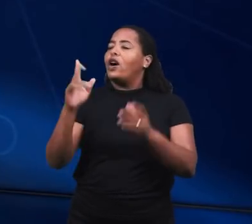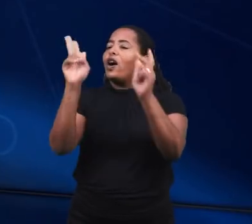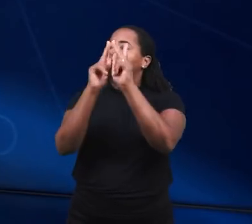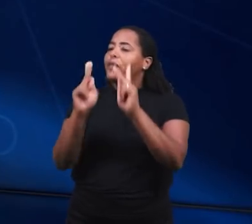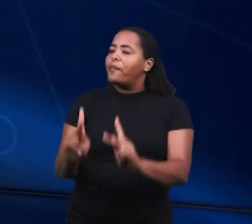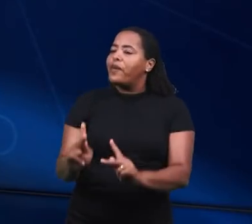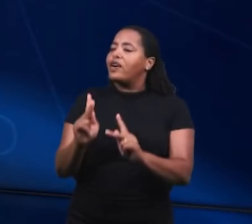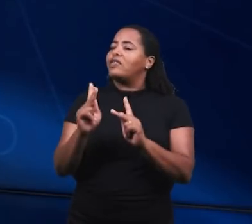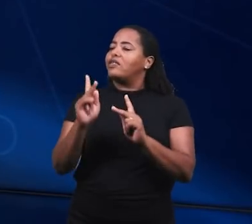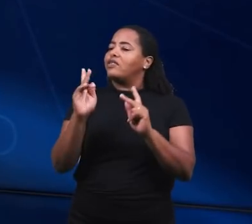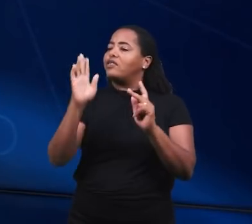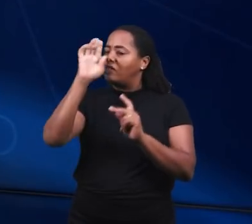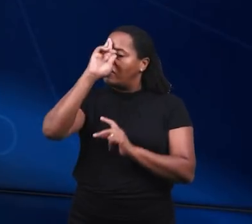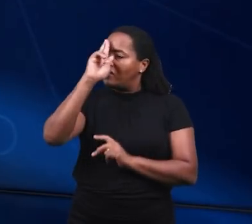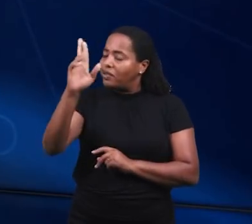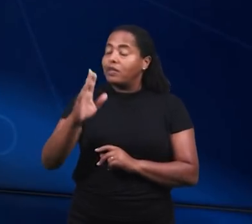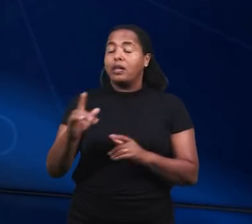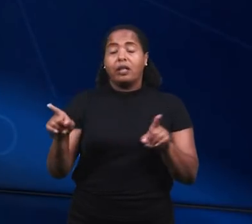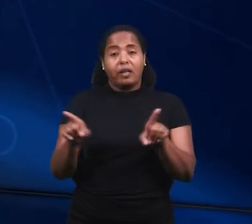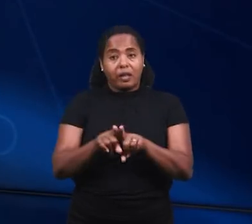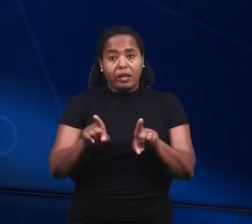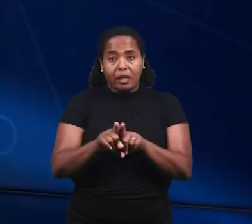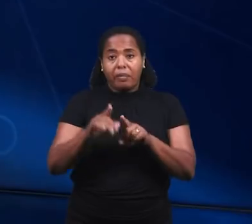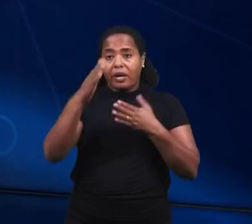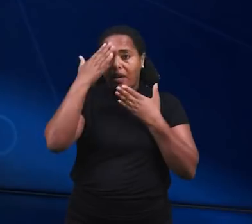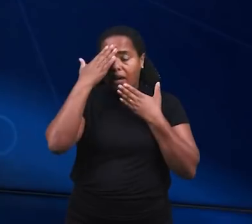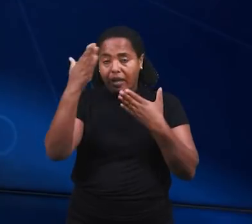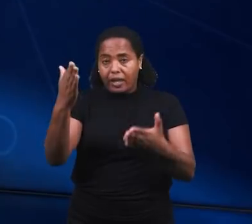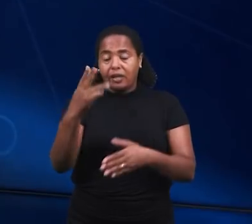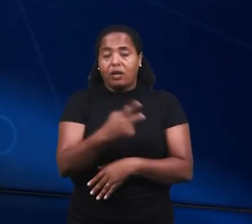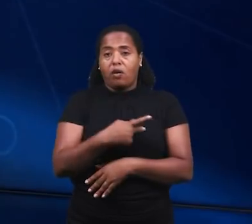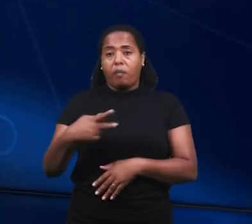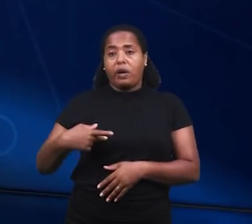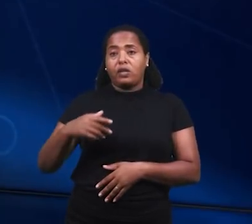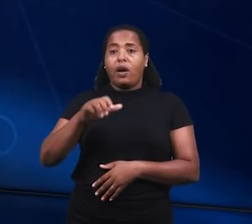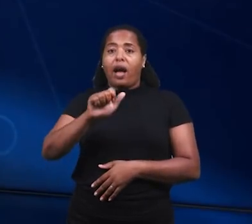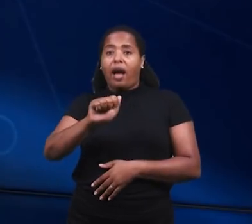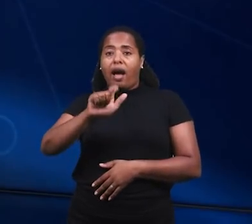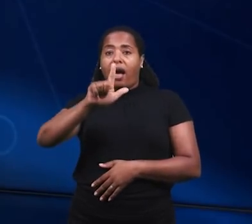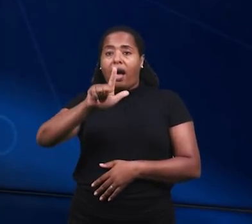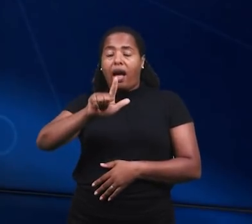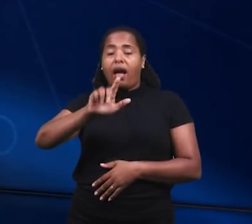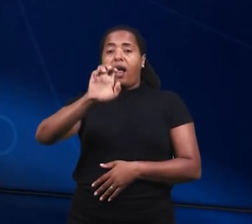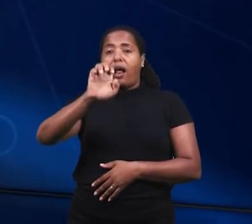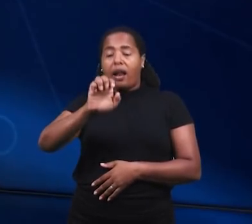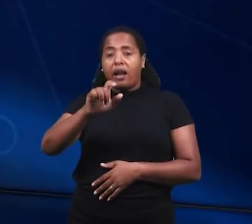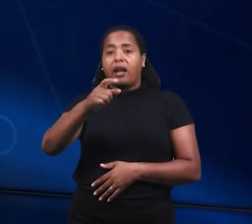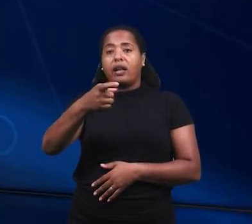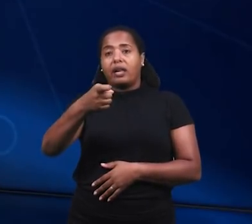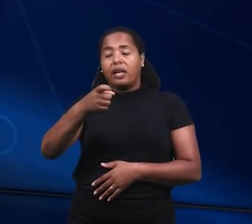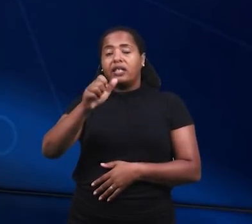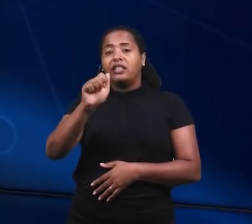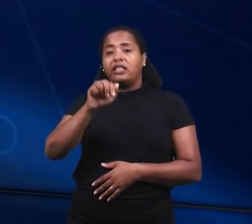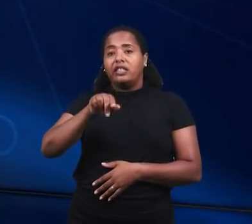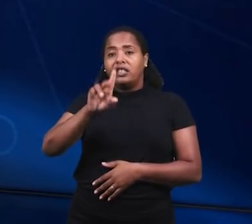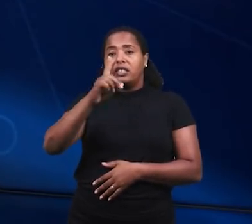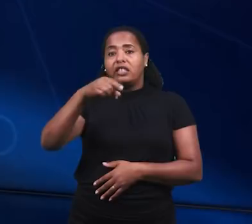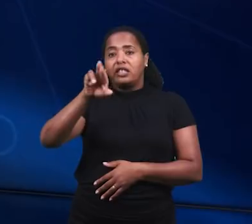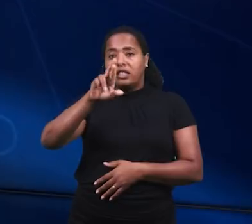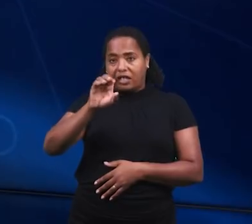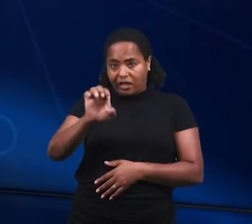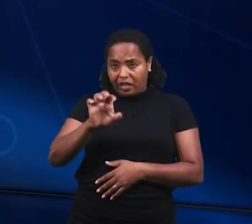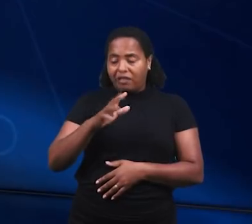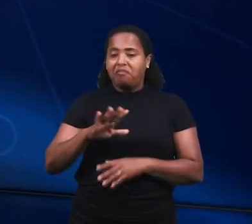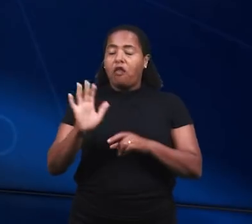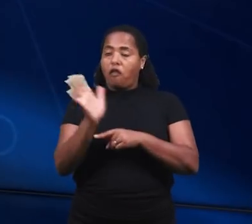pela sua participação. Desejo à irmã a paz do Senhor Jesus. E quero agradecer também ao pastor Alexandre França por nos ter